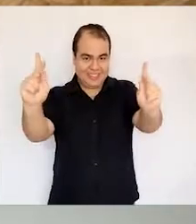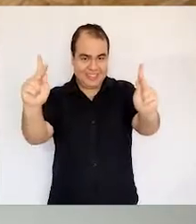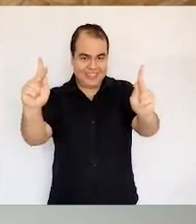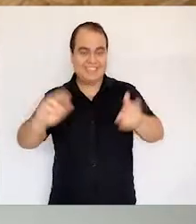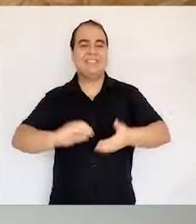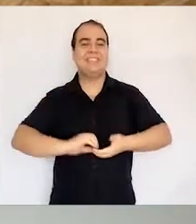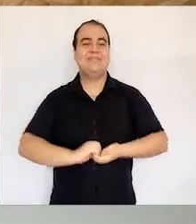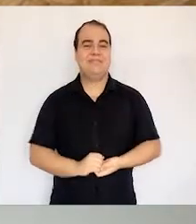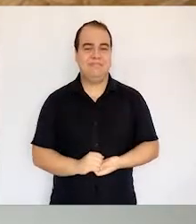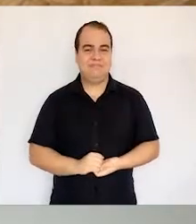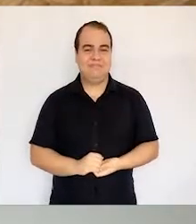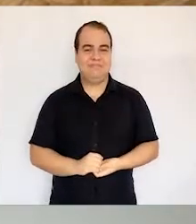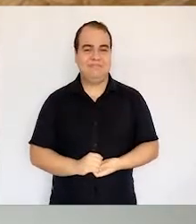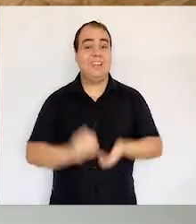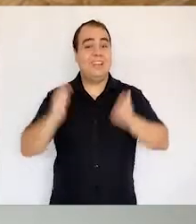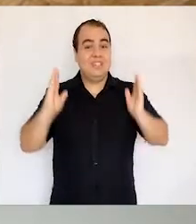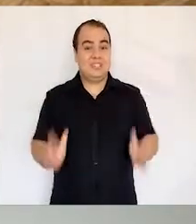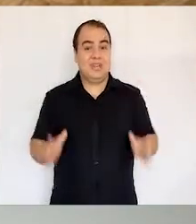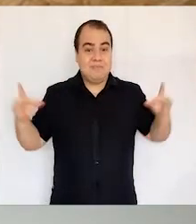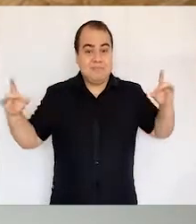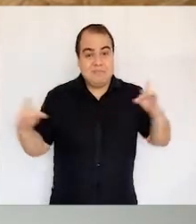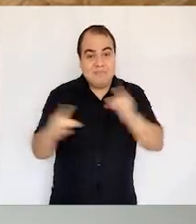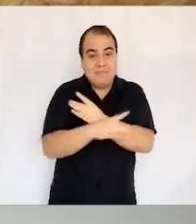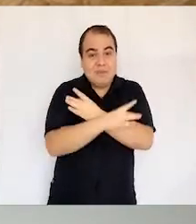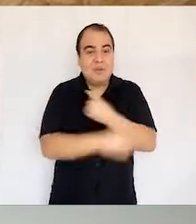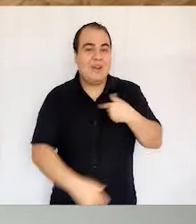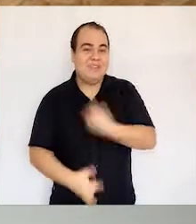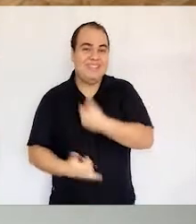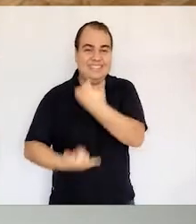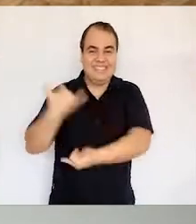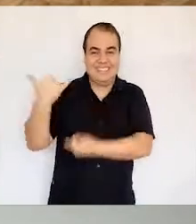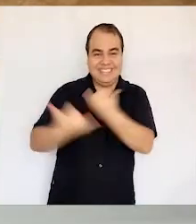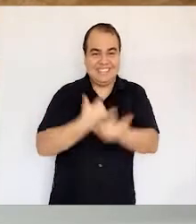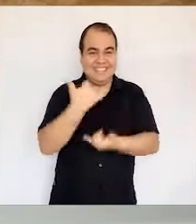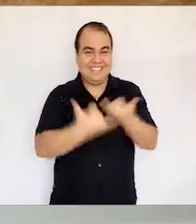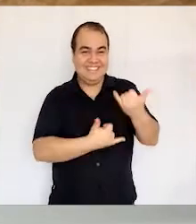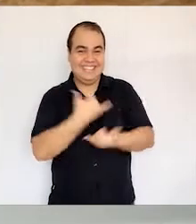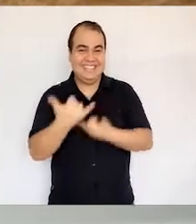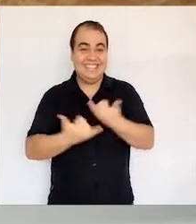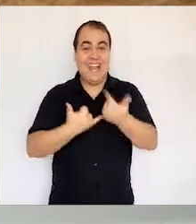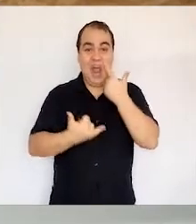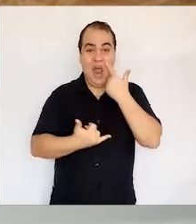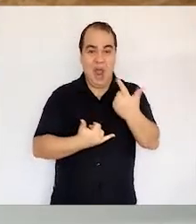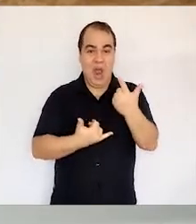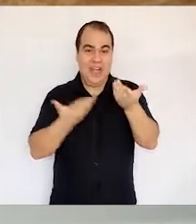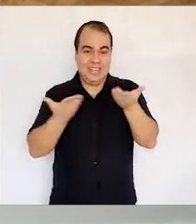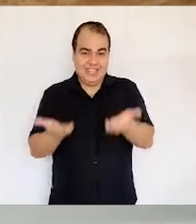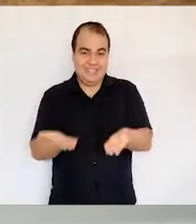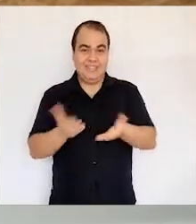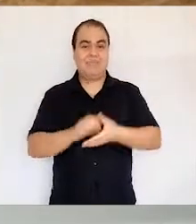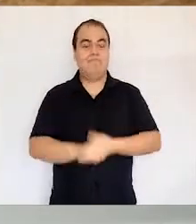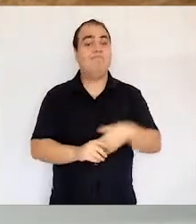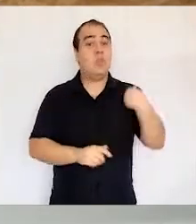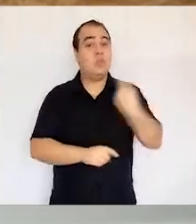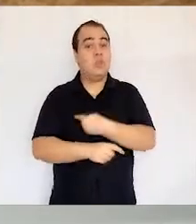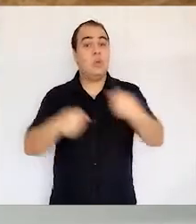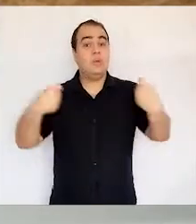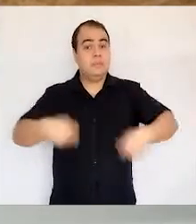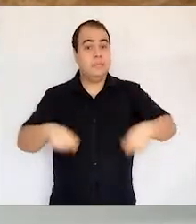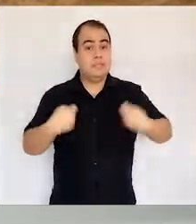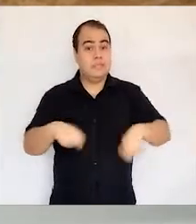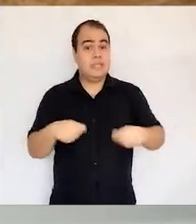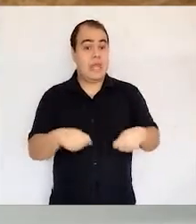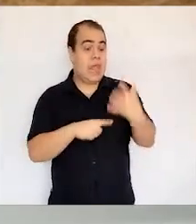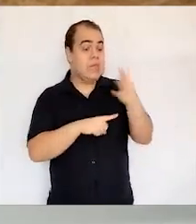ficar assim nossa tampinha, nosso jogo tá pronto, pronto pra gente se divertir. E vai ficar assim. A gente precisa de